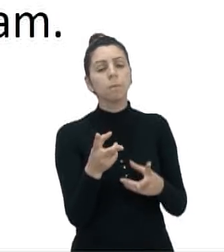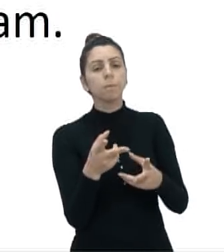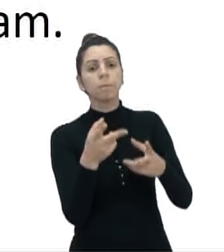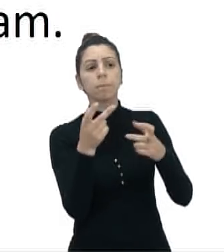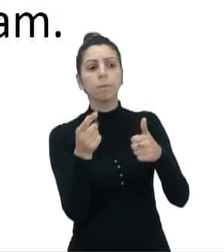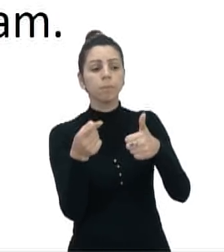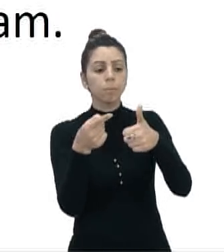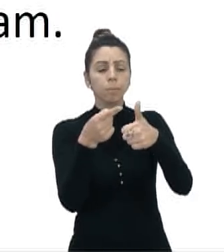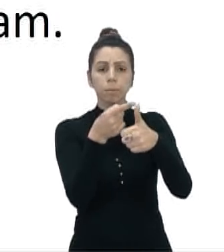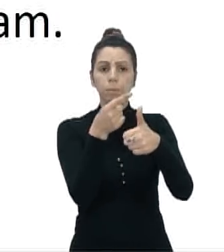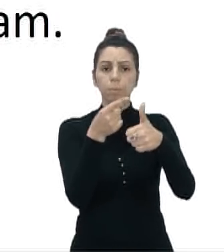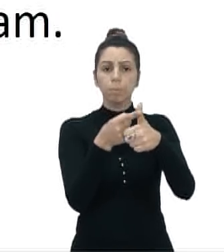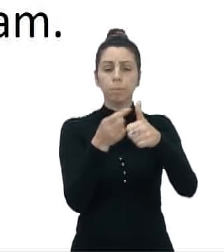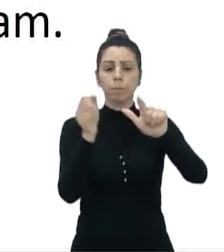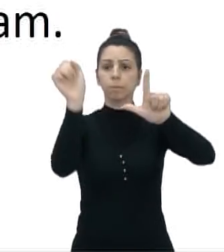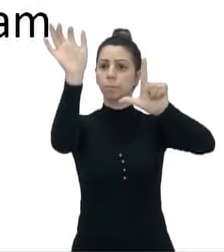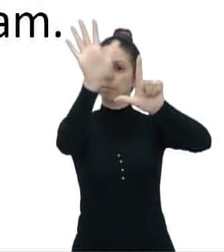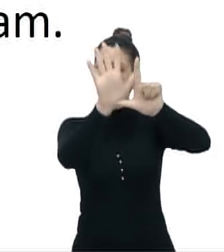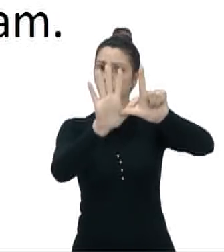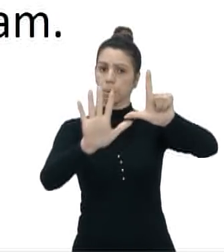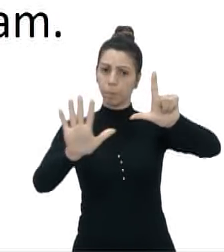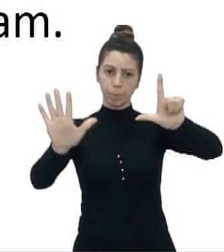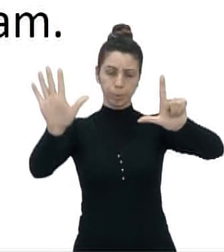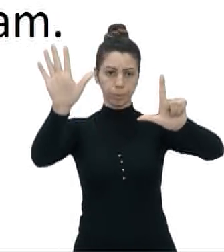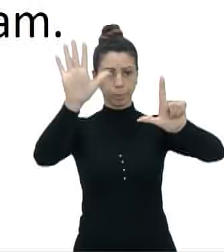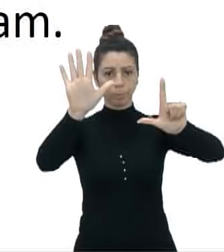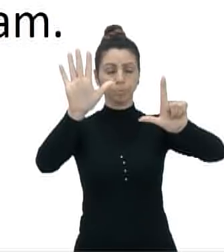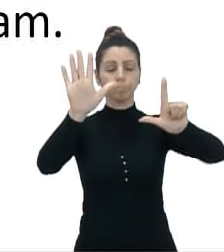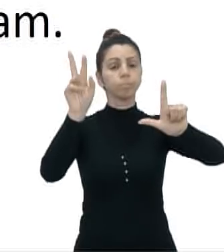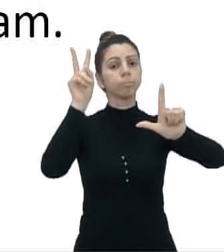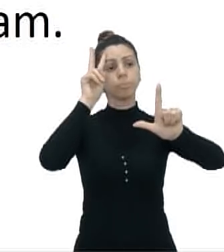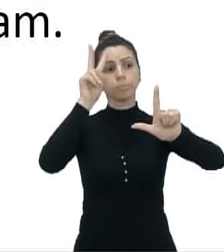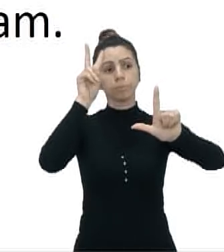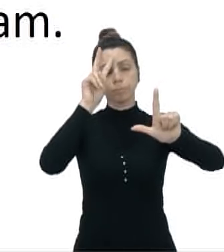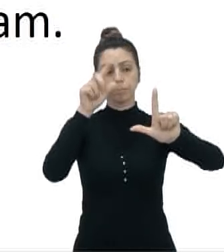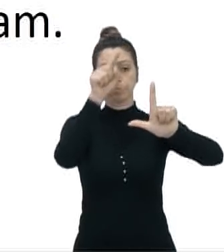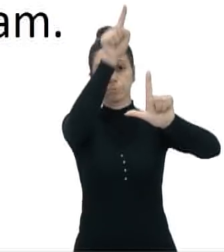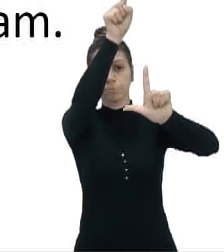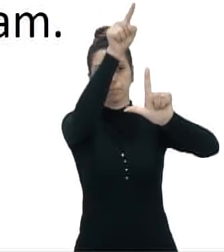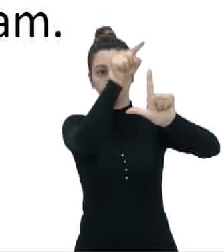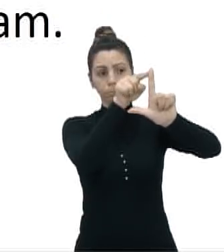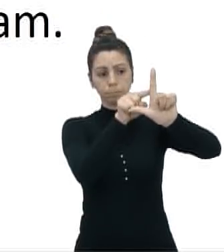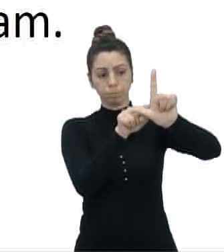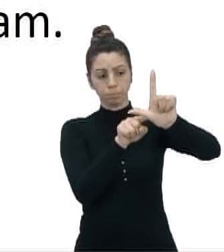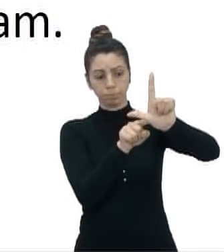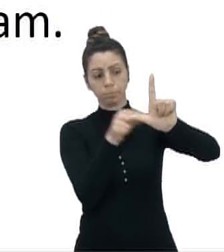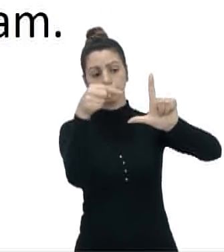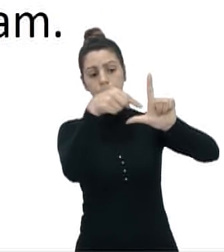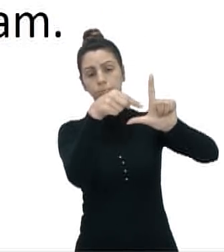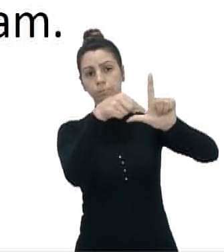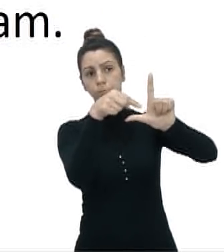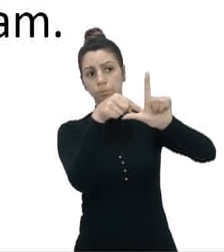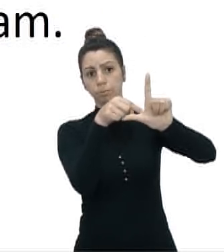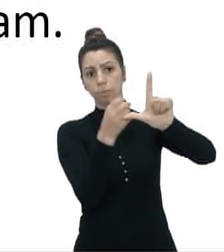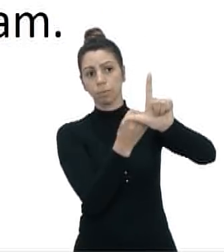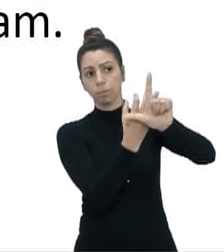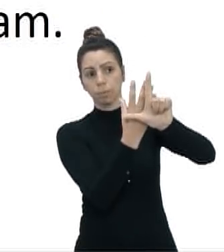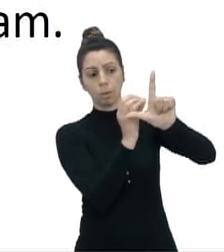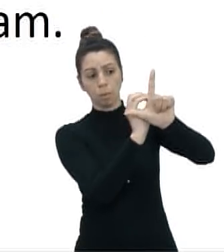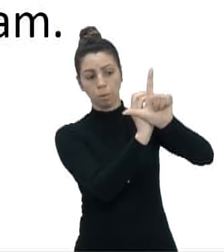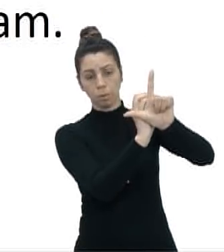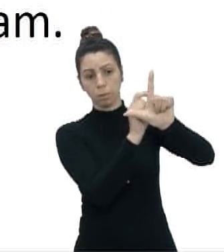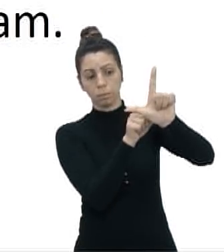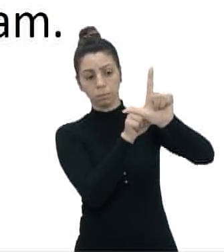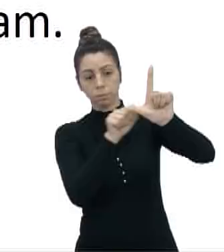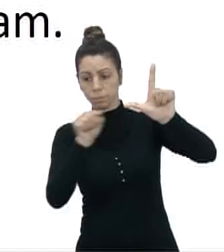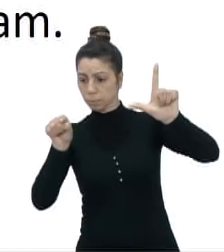no primeiro quadrante do plano cartesiano. Lembrando lá, aqui tem a origem, o eixo Y e